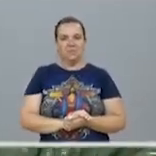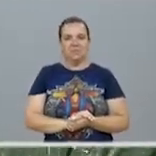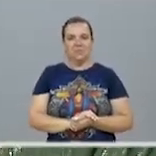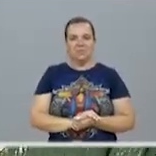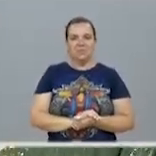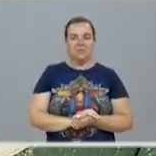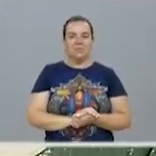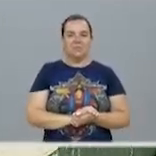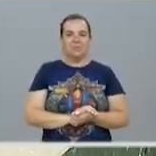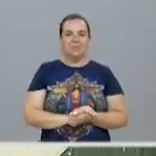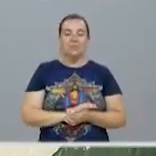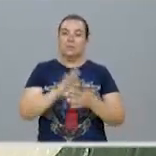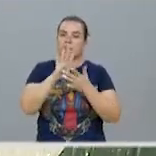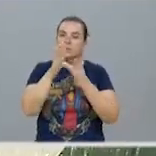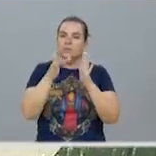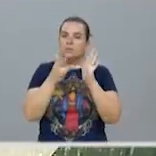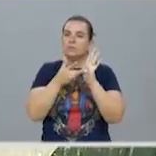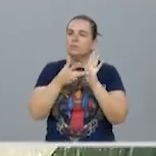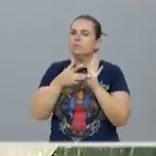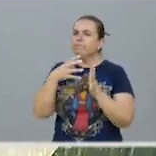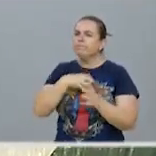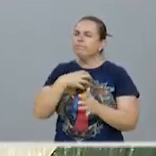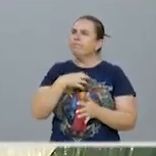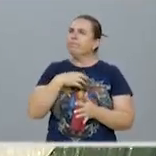Jesus se sentiu amado pelo Pai,